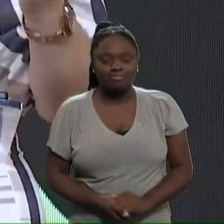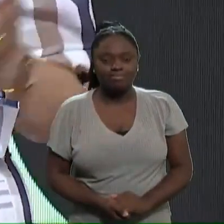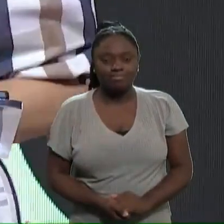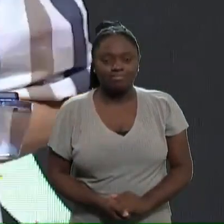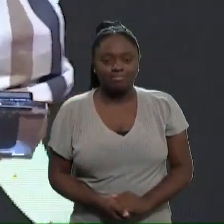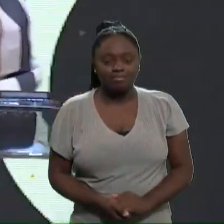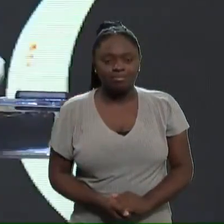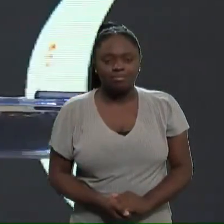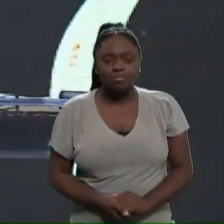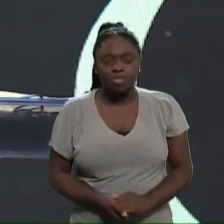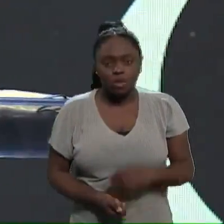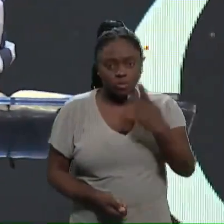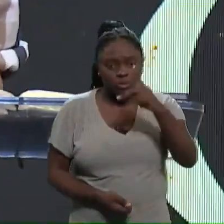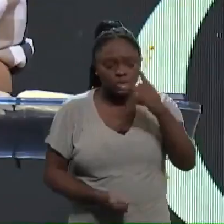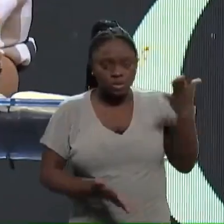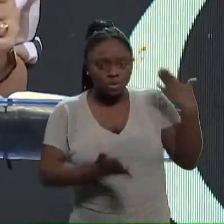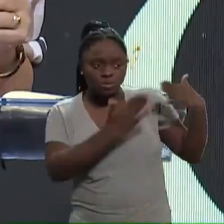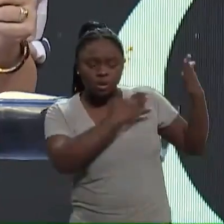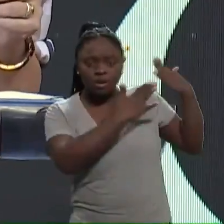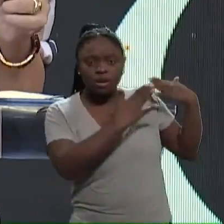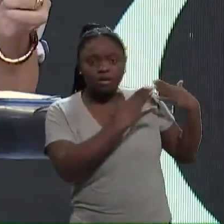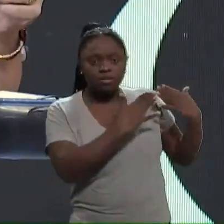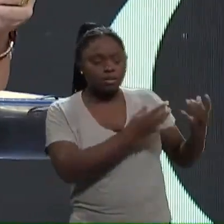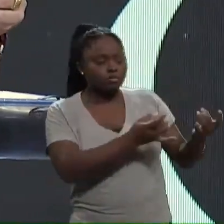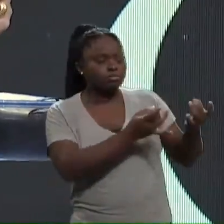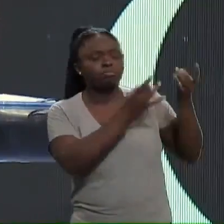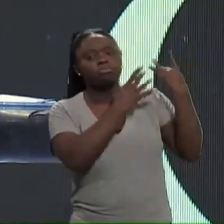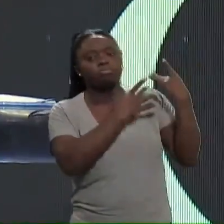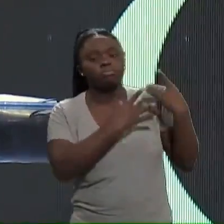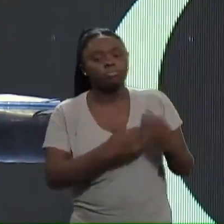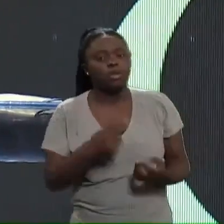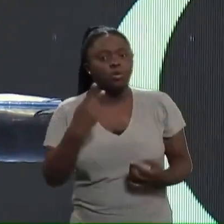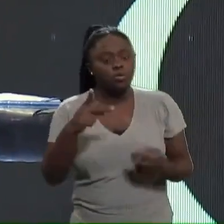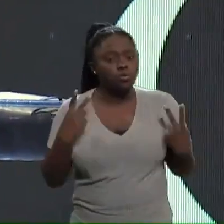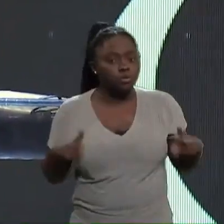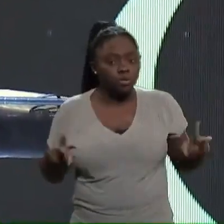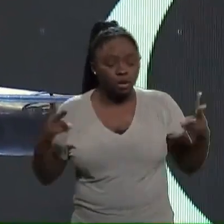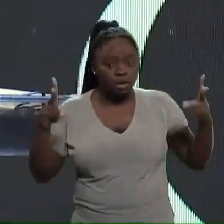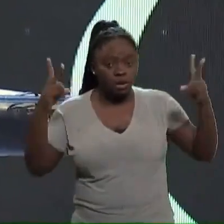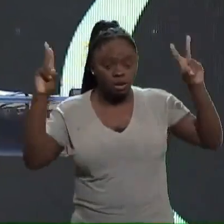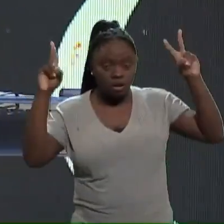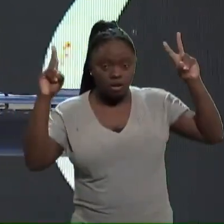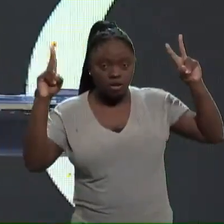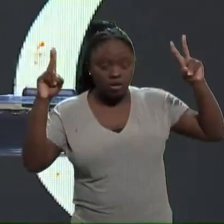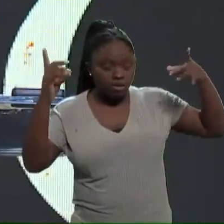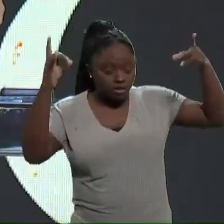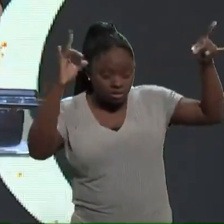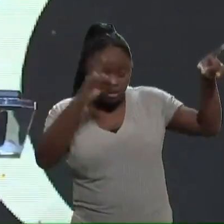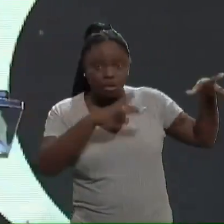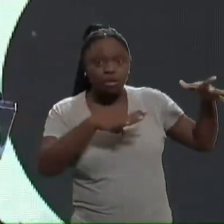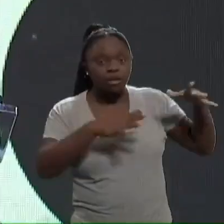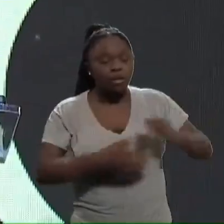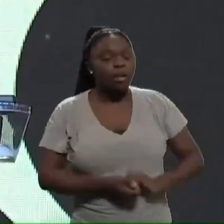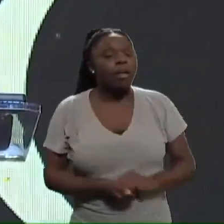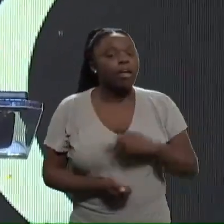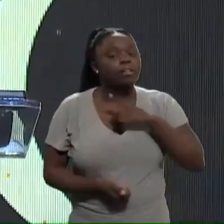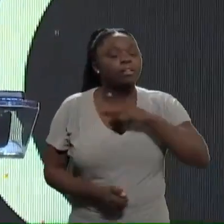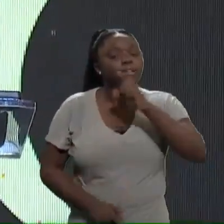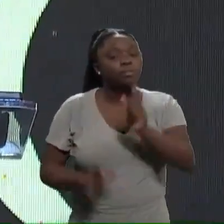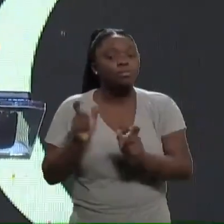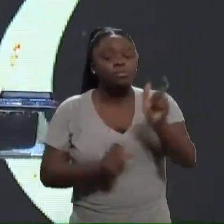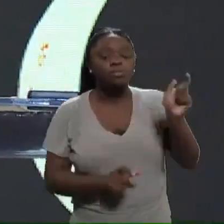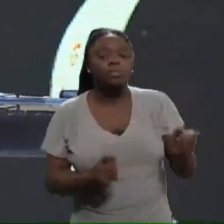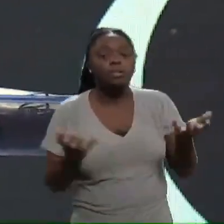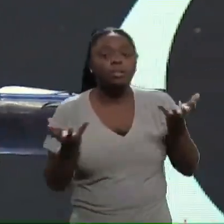Solta o seu passado, solta as suas vitórias. Tem muita gente que quer carregar